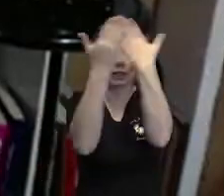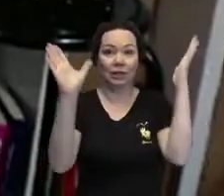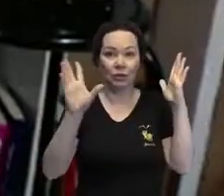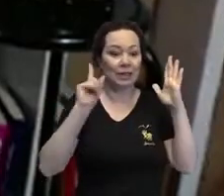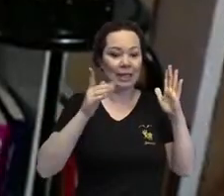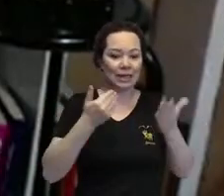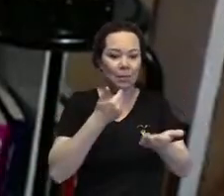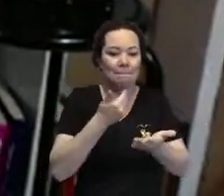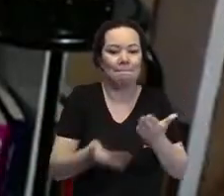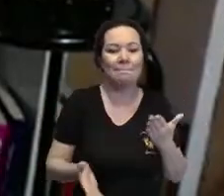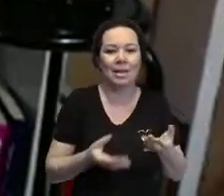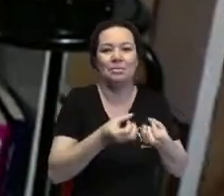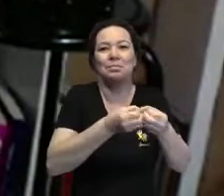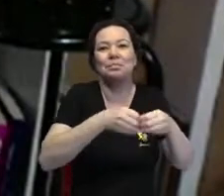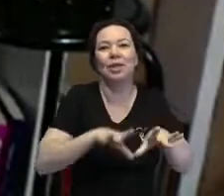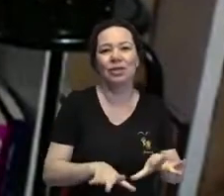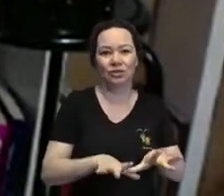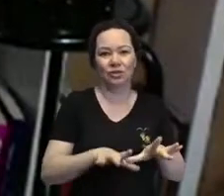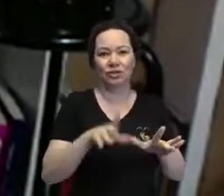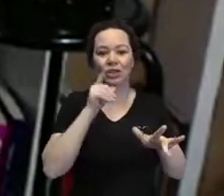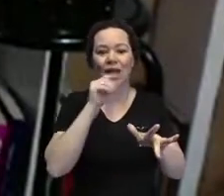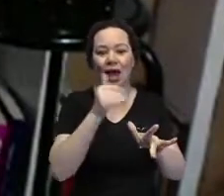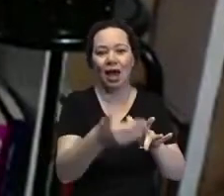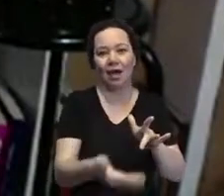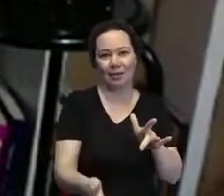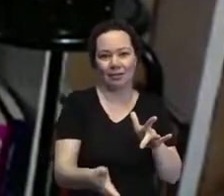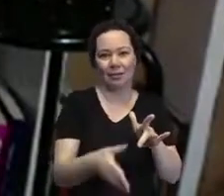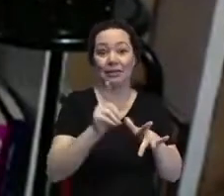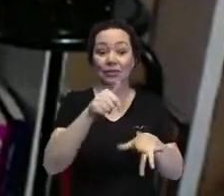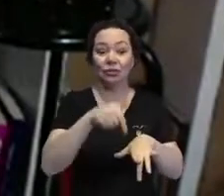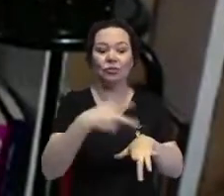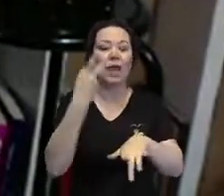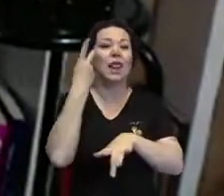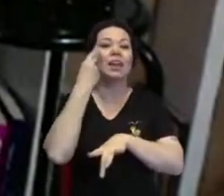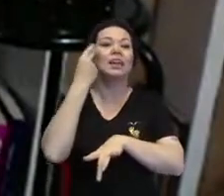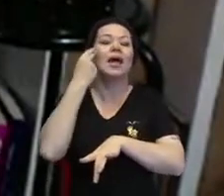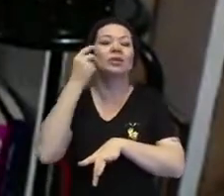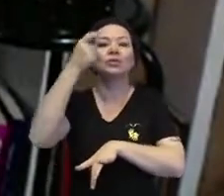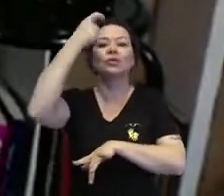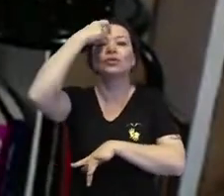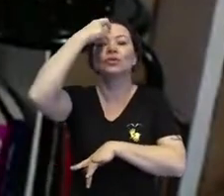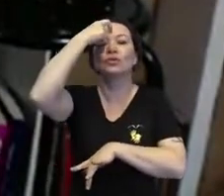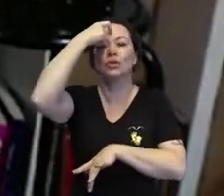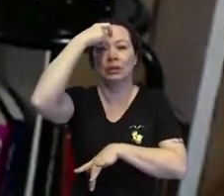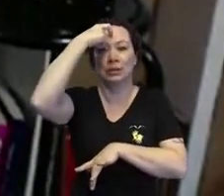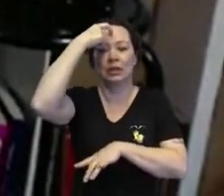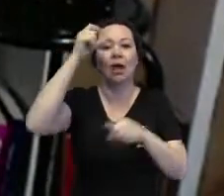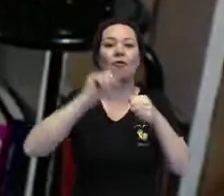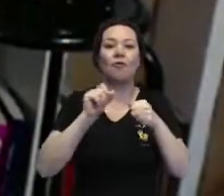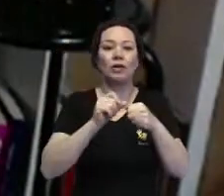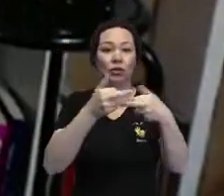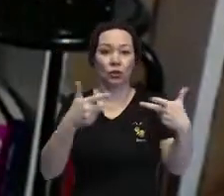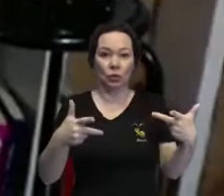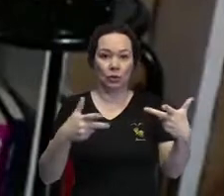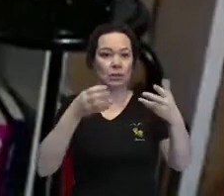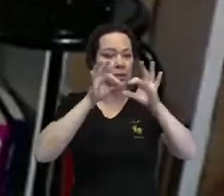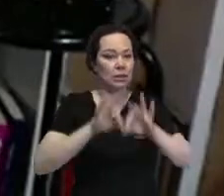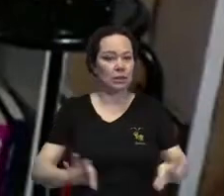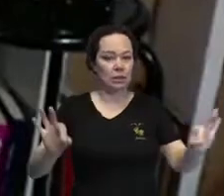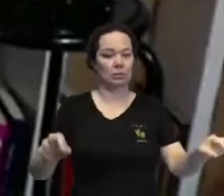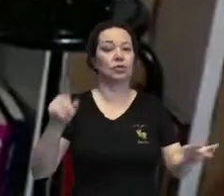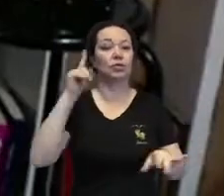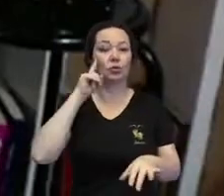Entendem? A naturalização da consciência faz com que movimentos simples do nosso